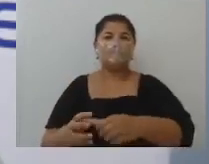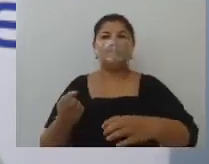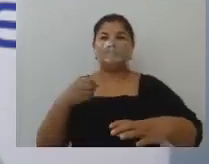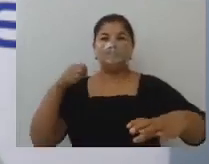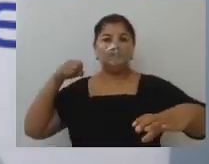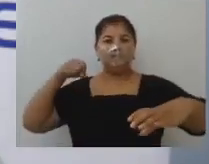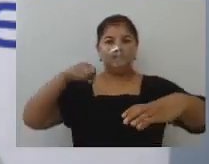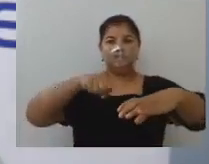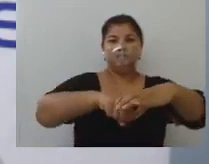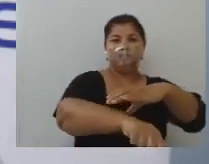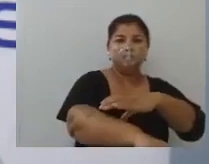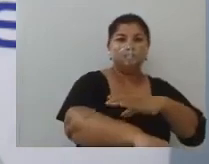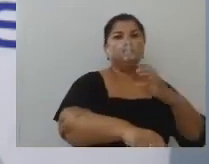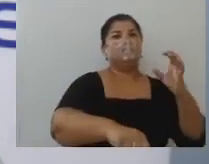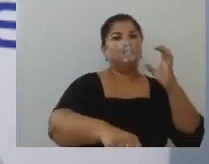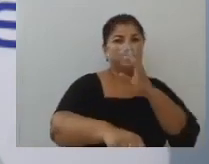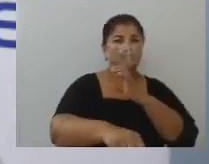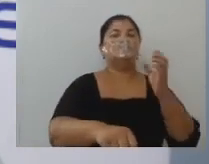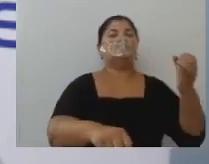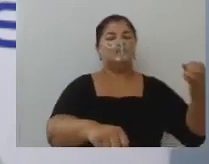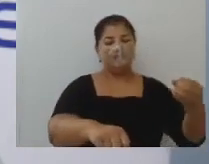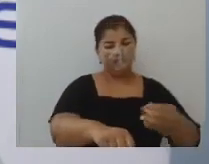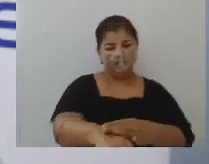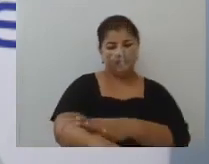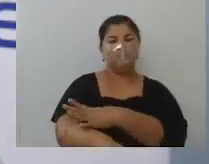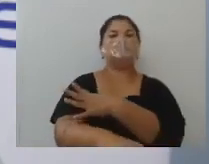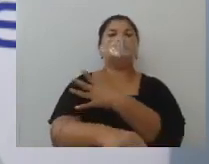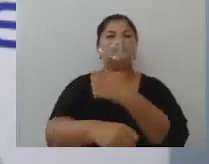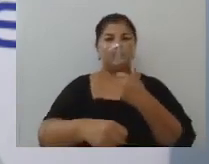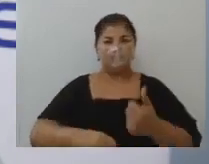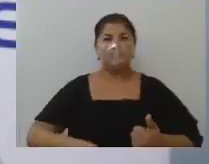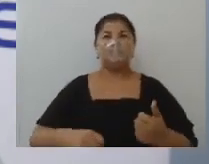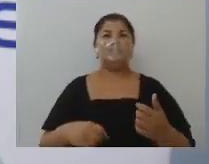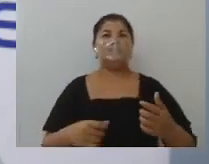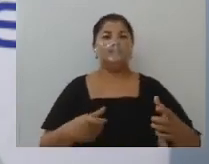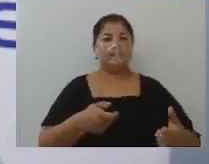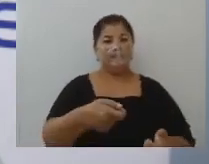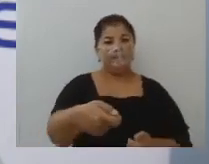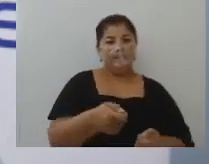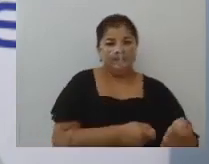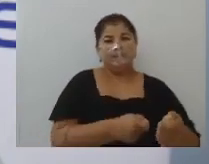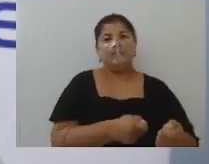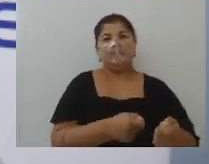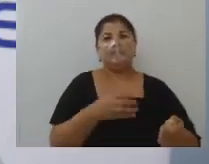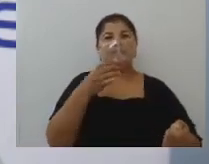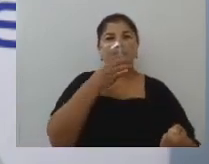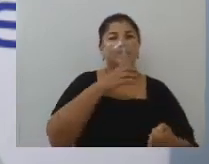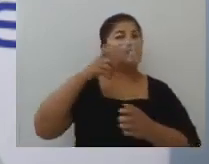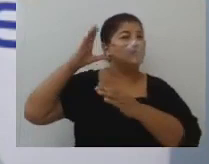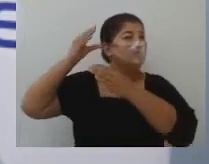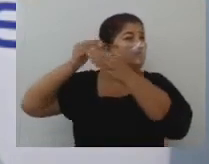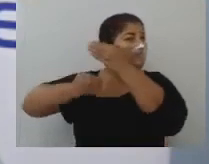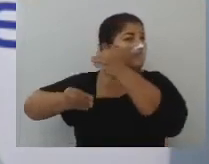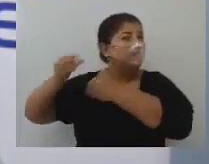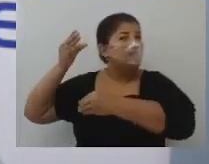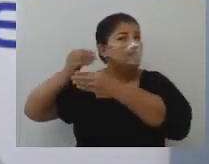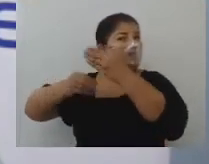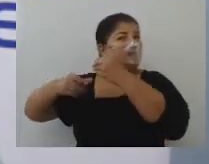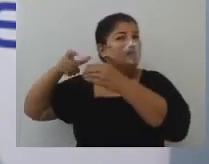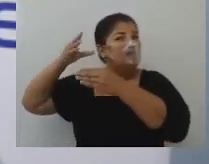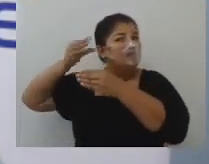aqui, numa chama. Aí esse infravermelho queima. Uma panela quente, a chapinha que está quente, não